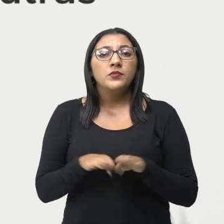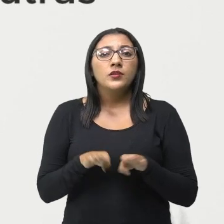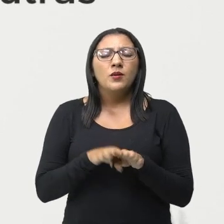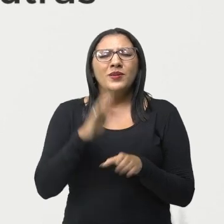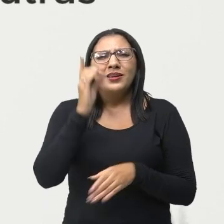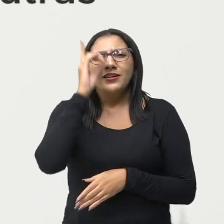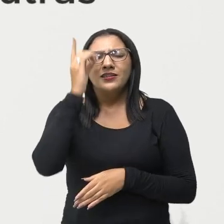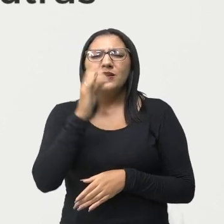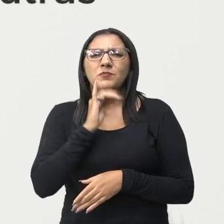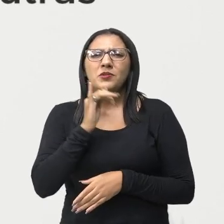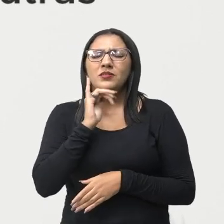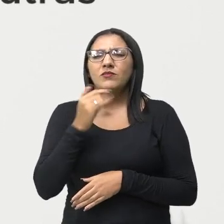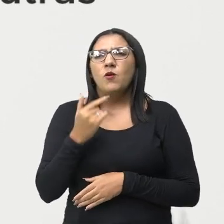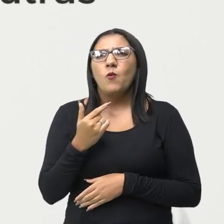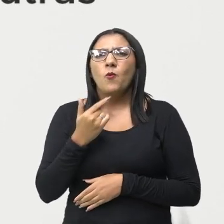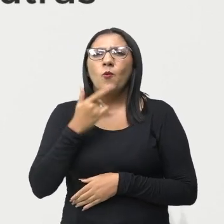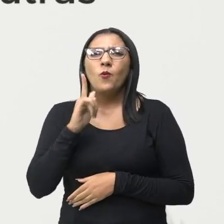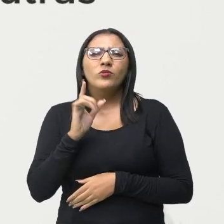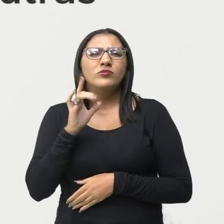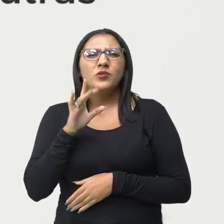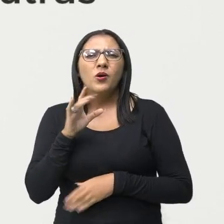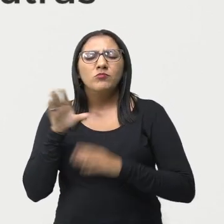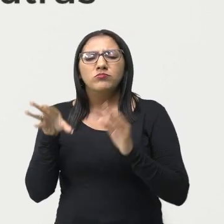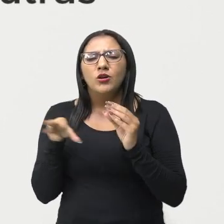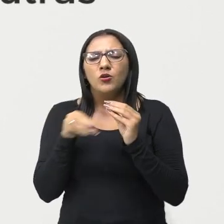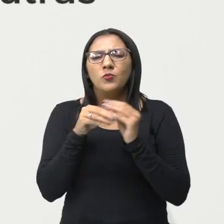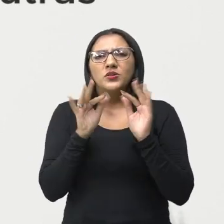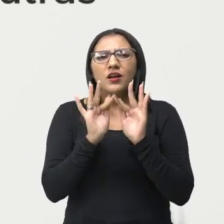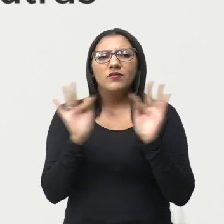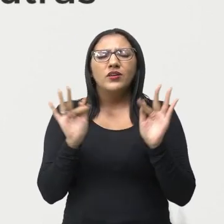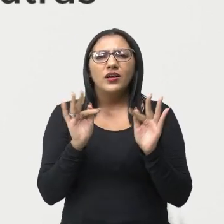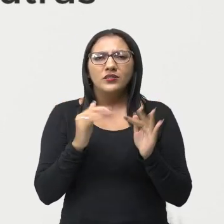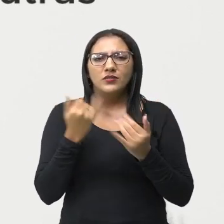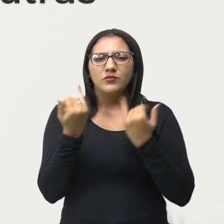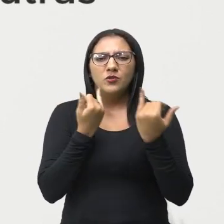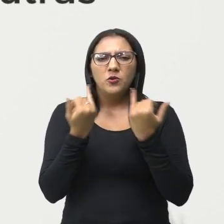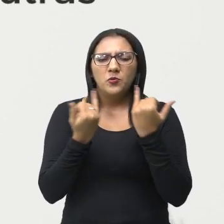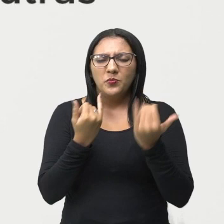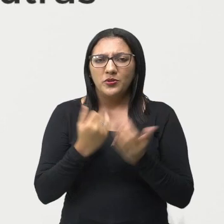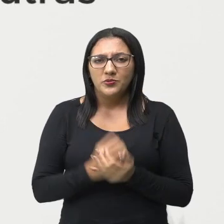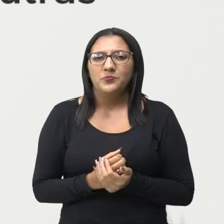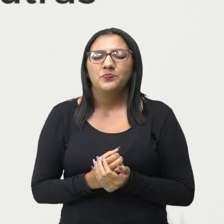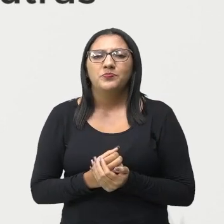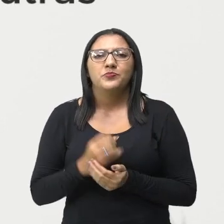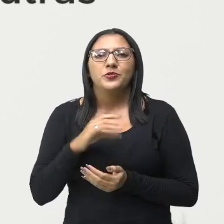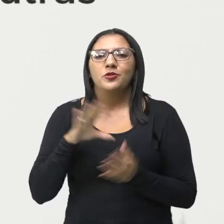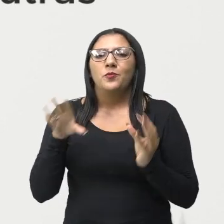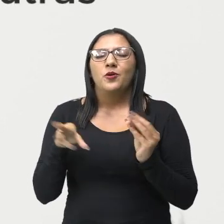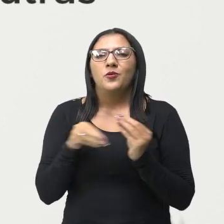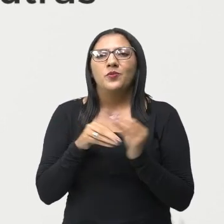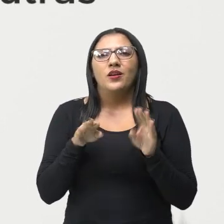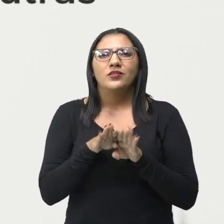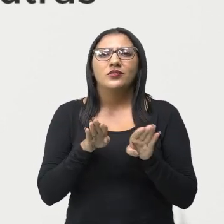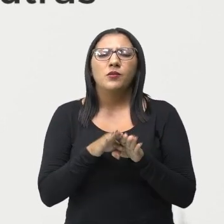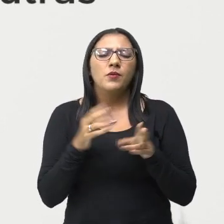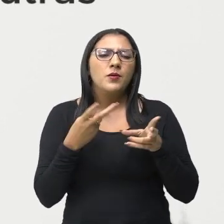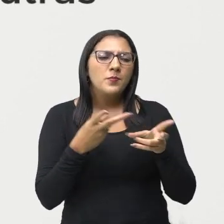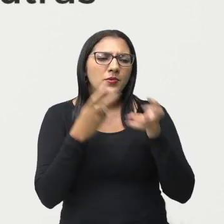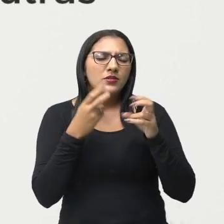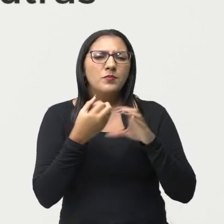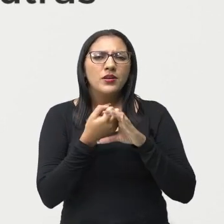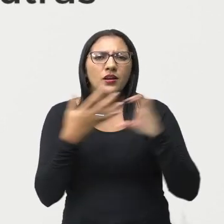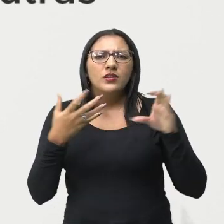serão secundárias ou acessórias. Elas vêm para complementar, para ilustrar,